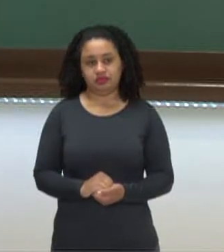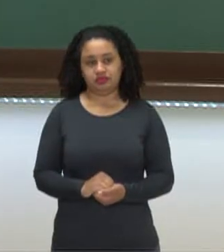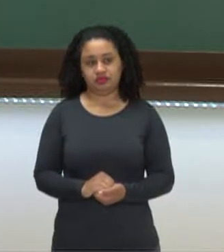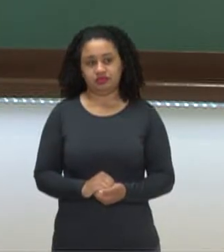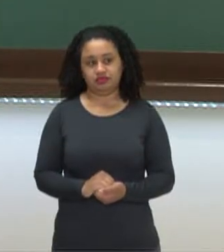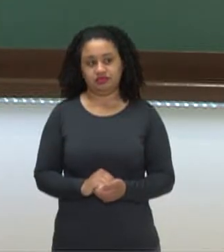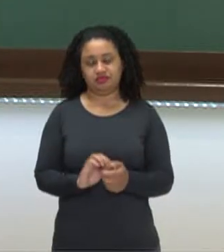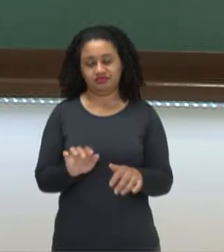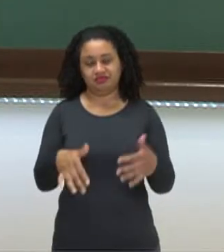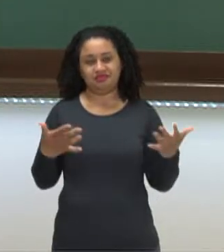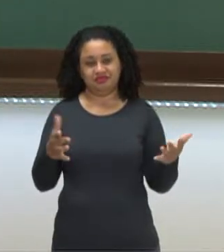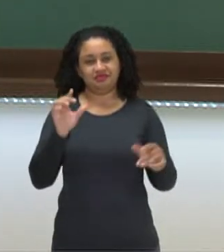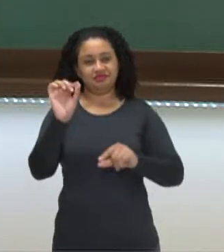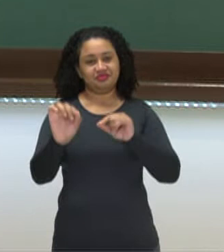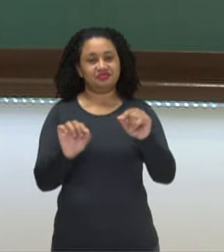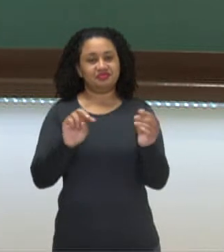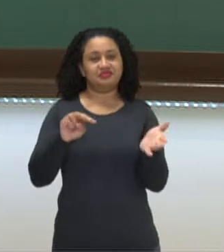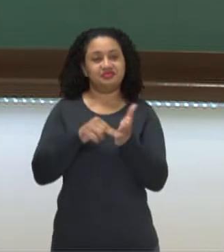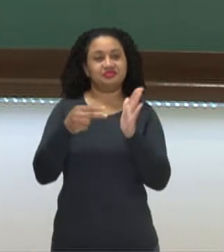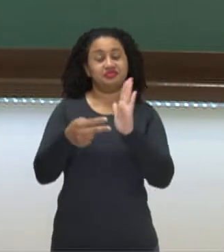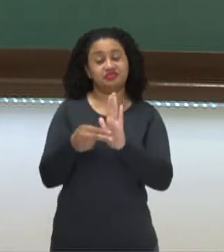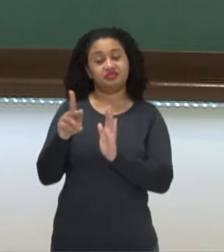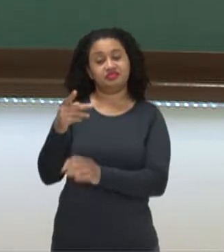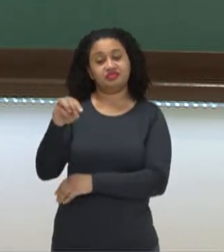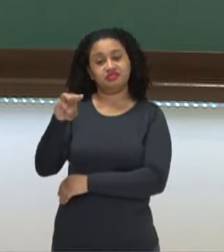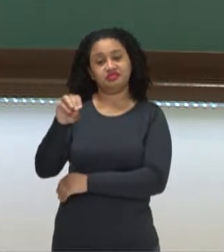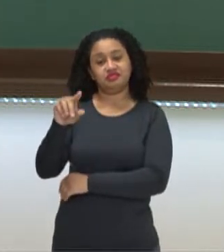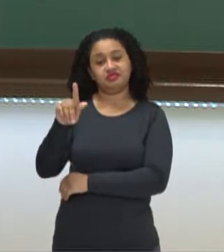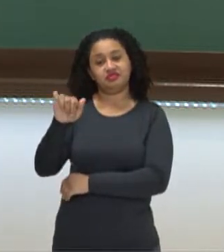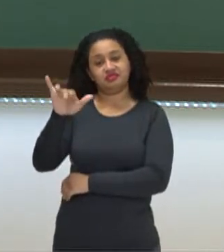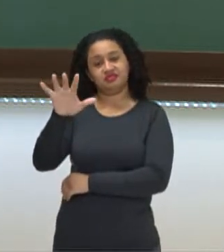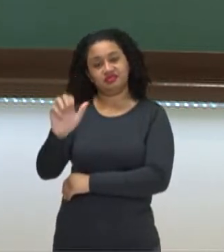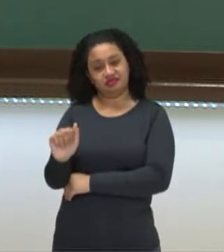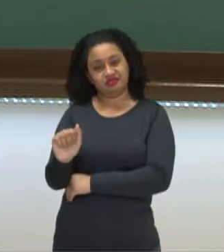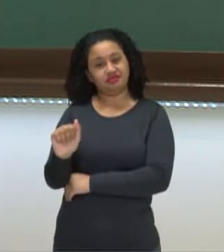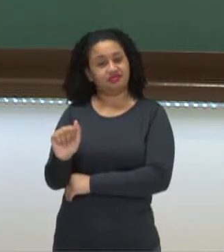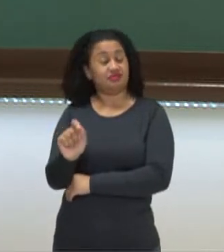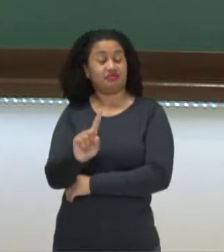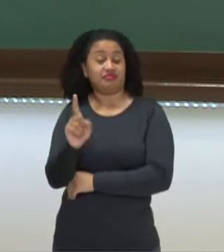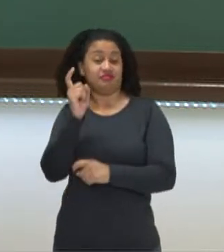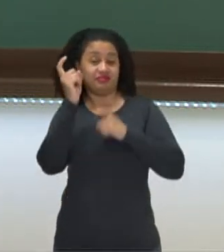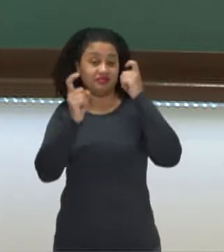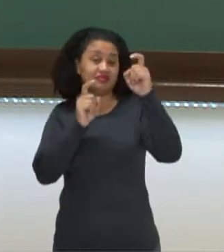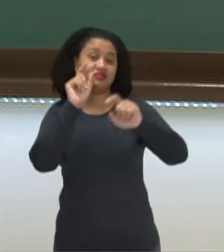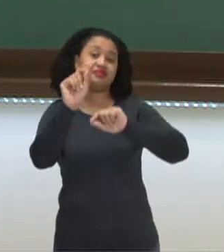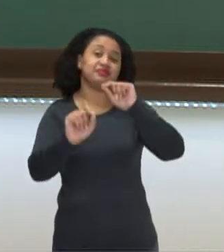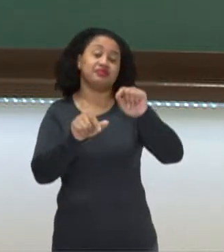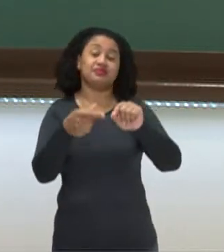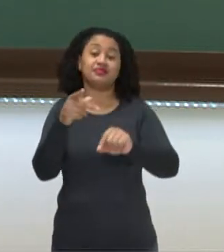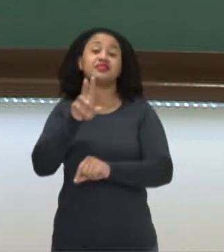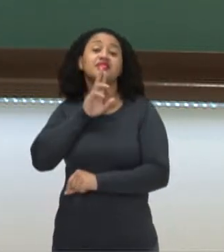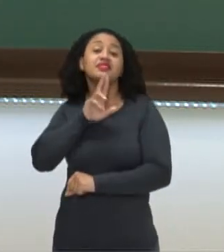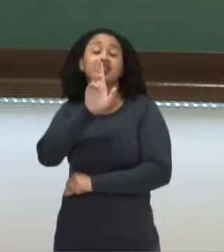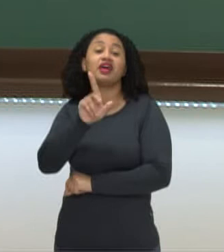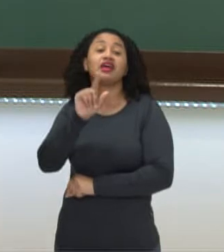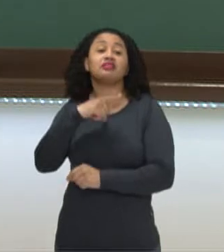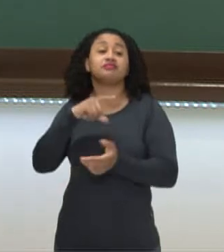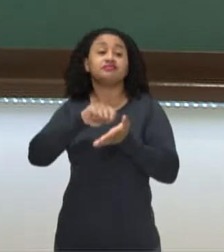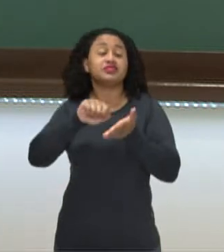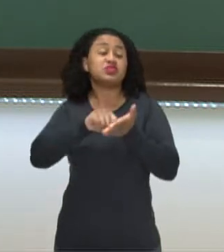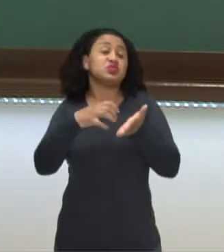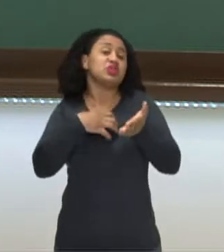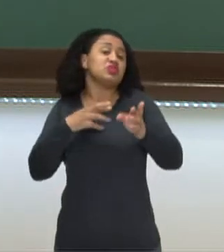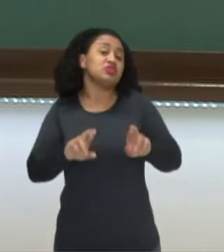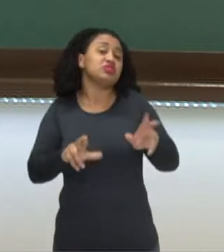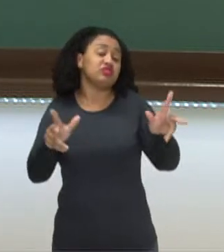E então, o que seria homologia, afinal? Não se preocupa se a sua resposta estiver escrita de uma